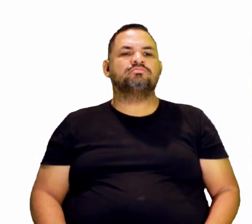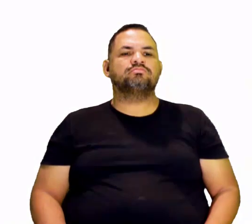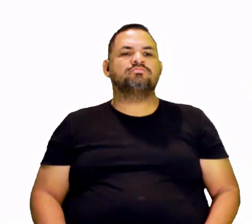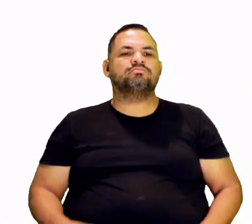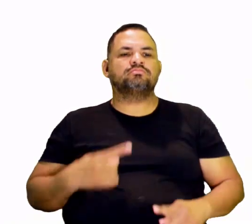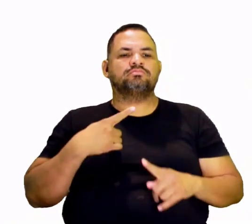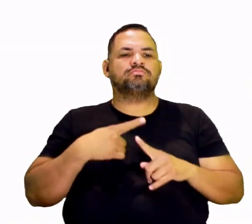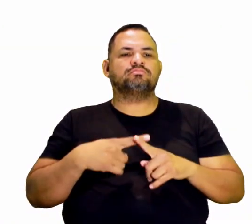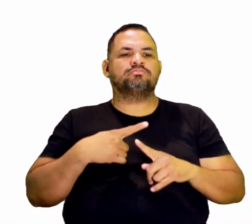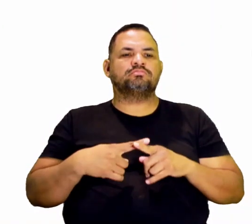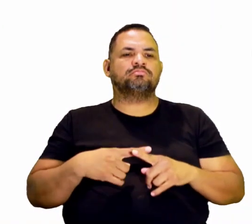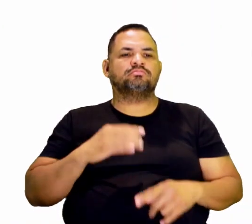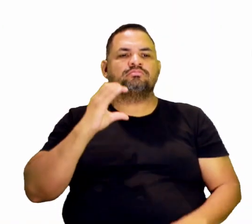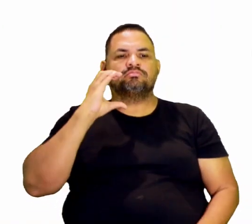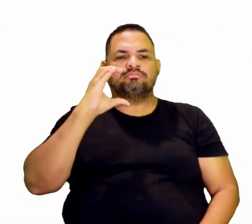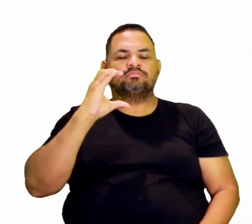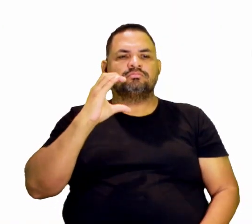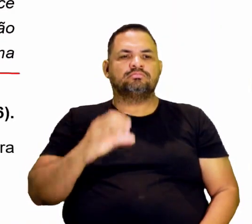Por que a C é correta?